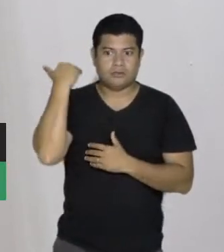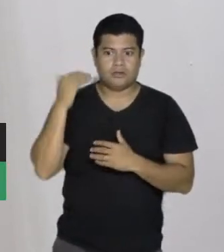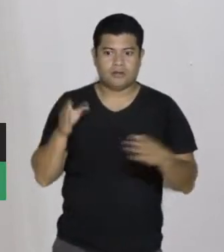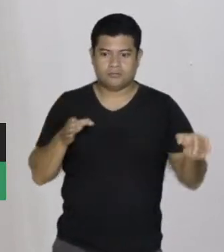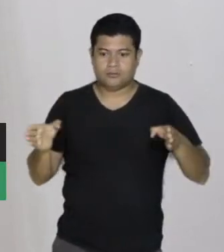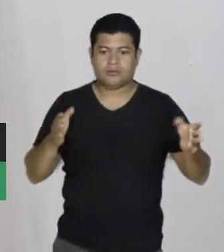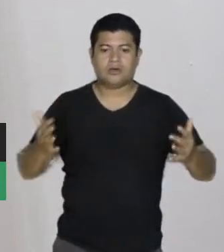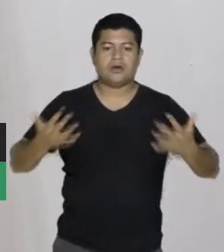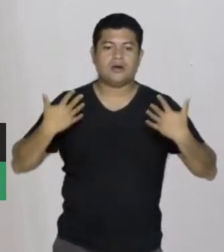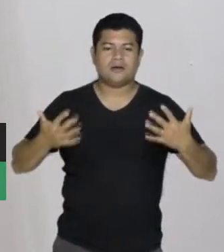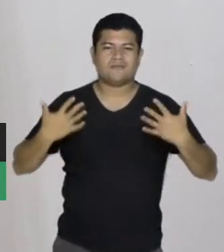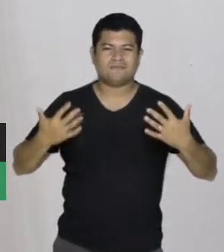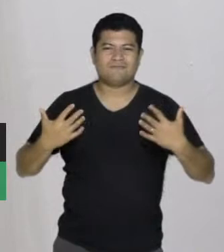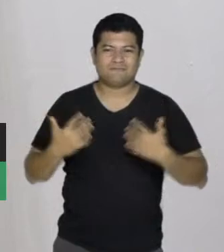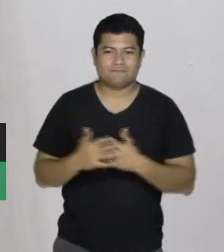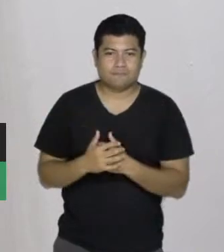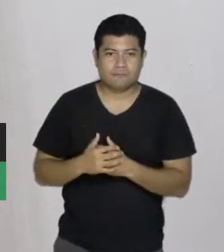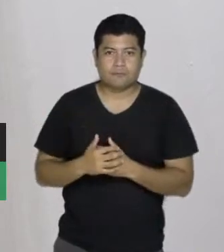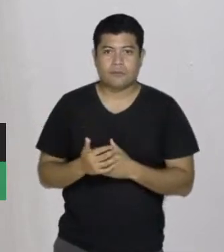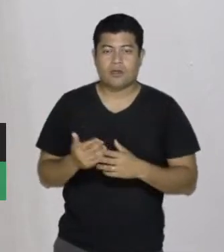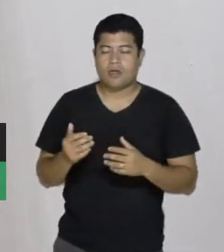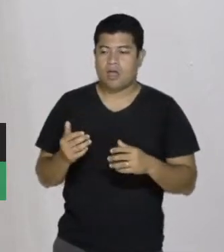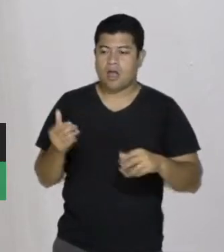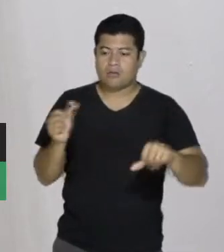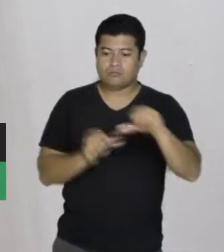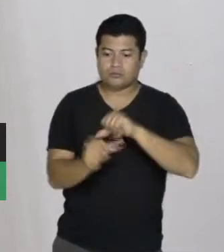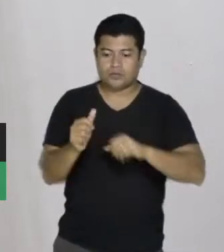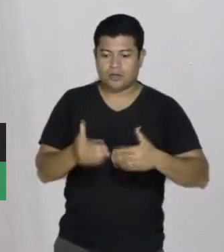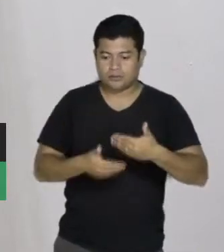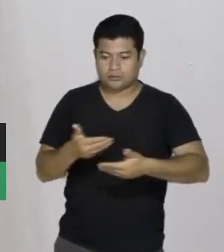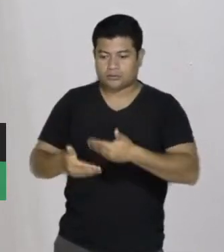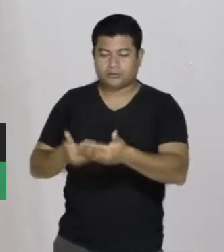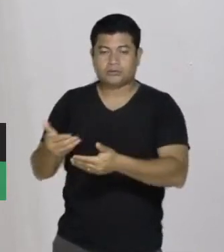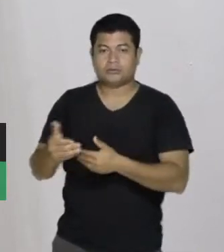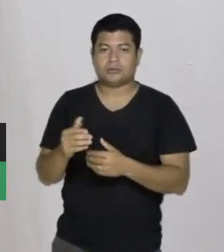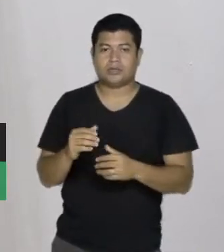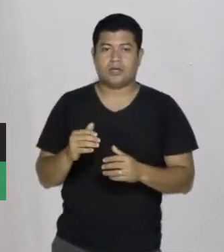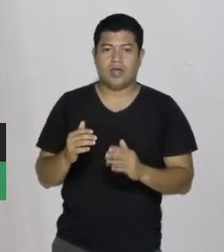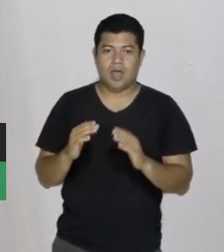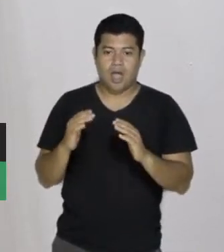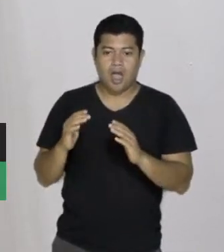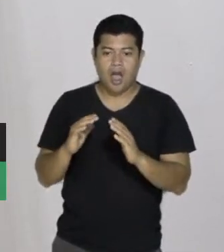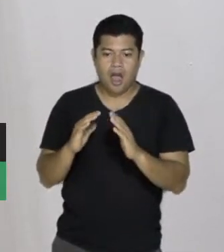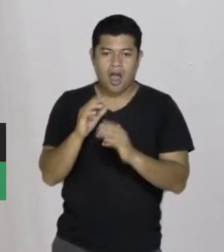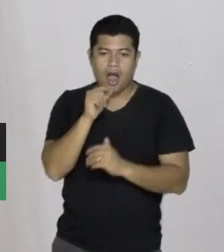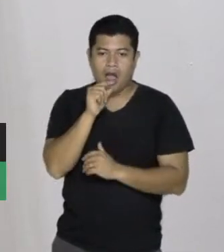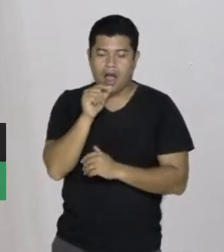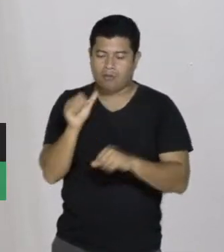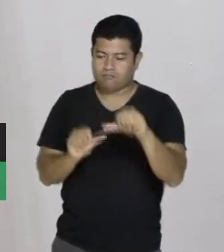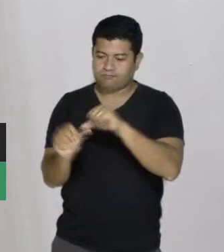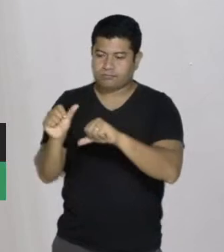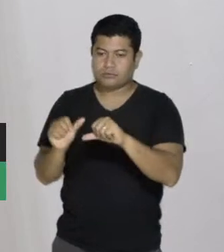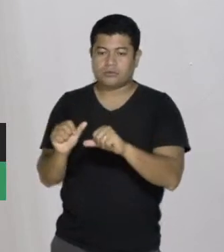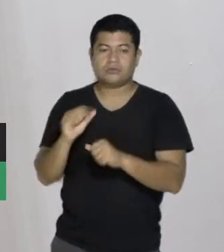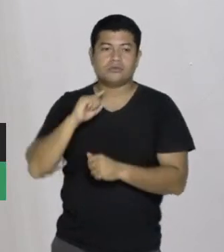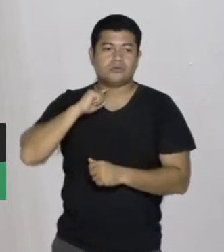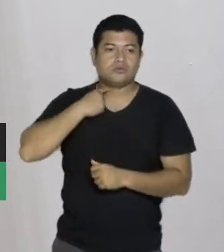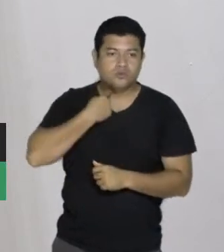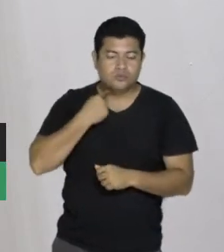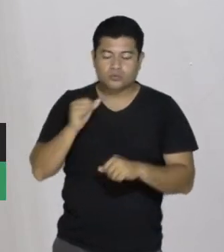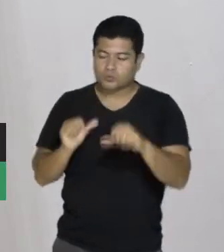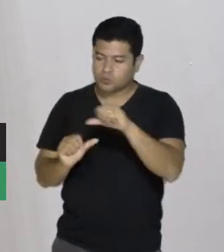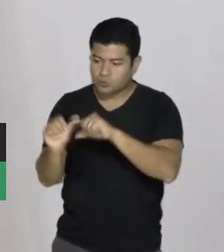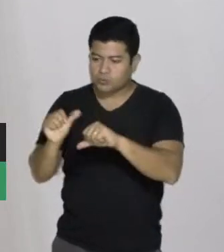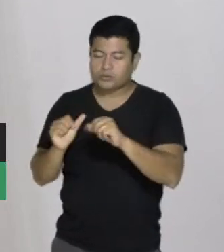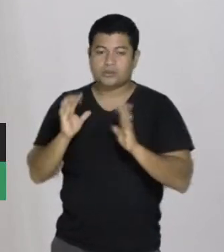universalização do tratamento de esgoto é uma necessidade de Santa Catarina prefeituras estado